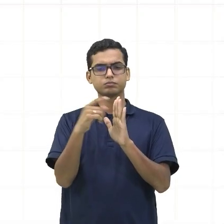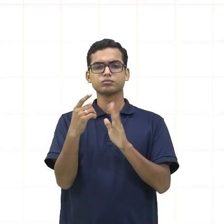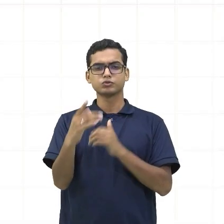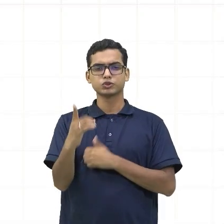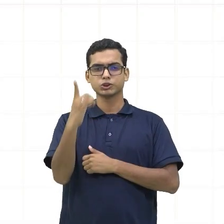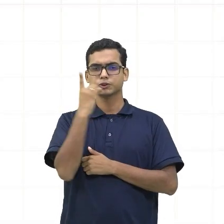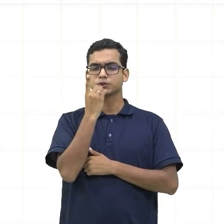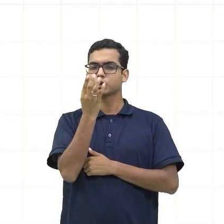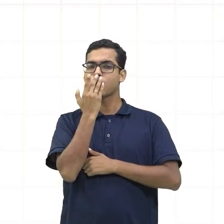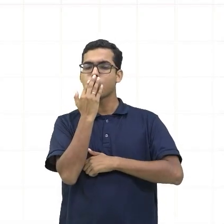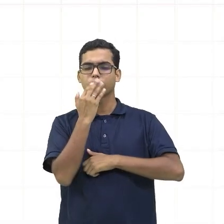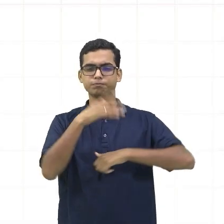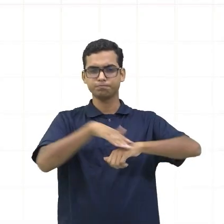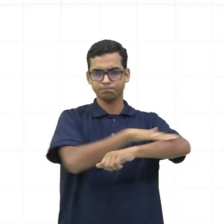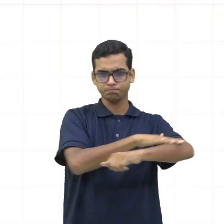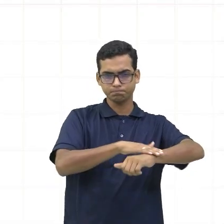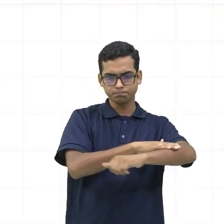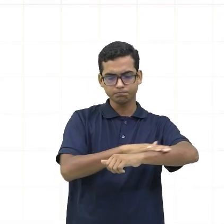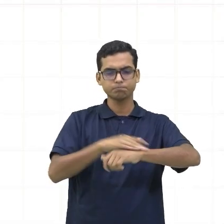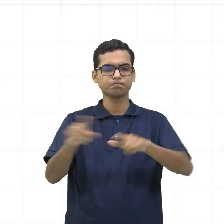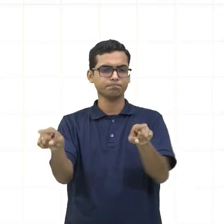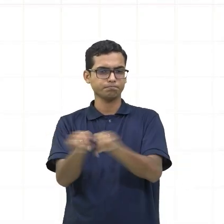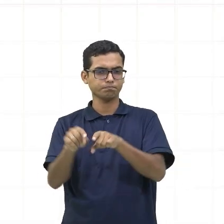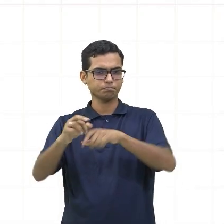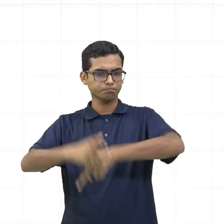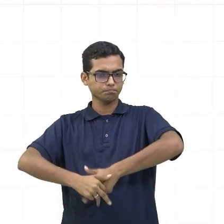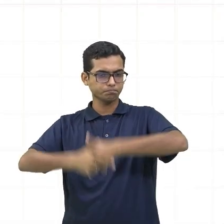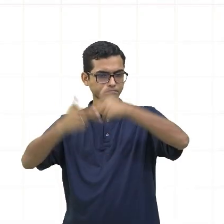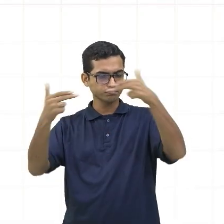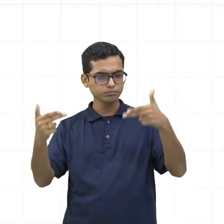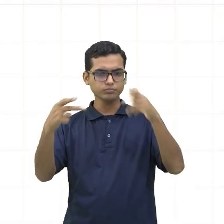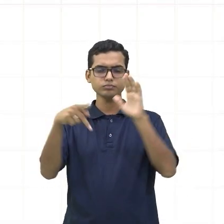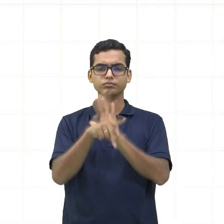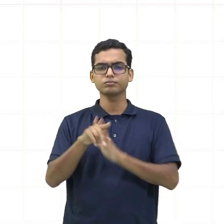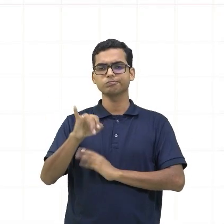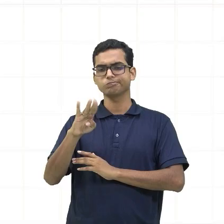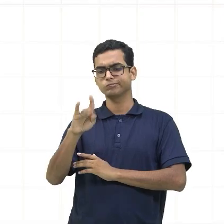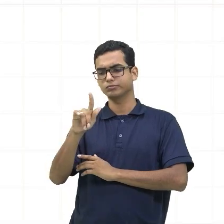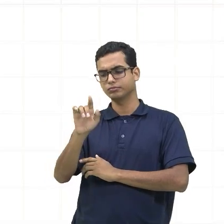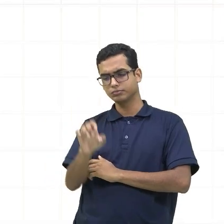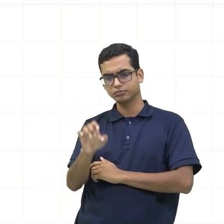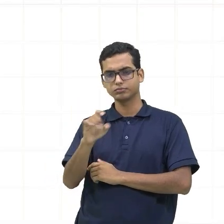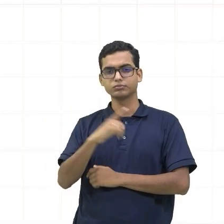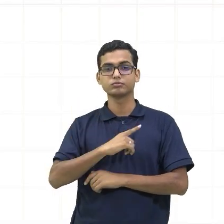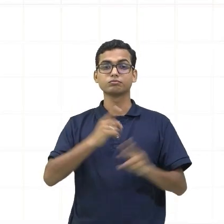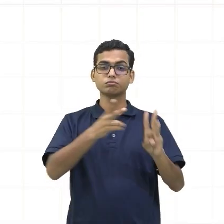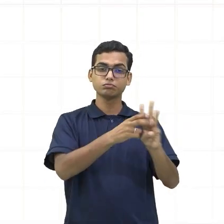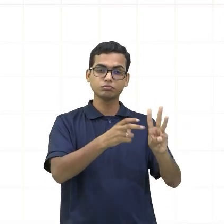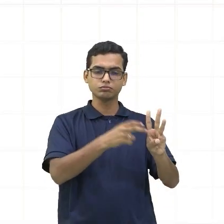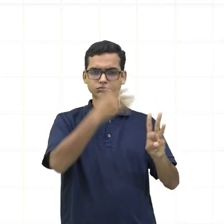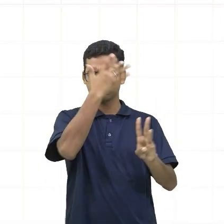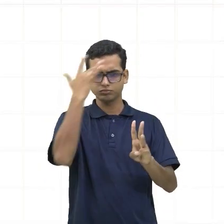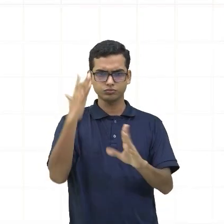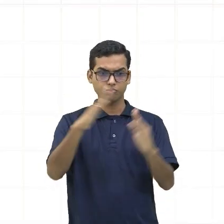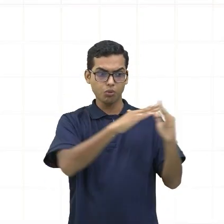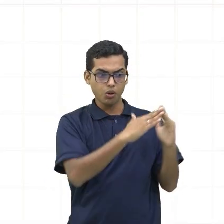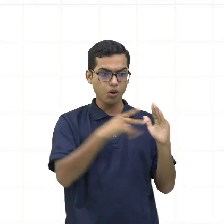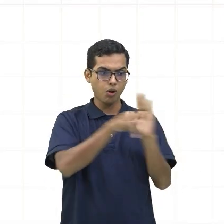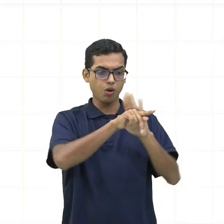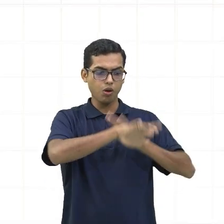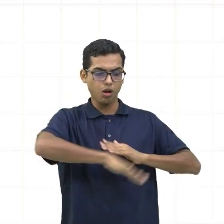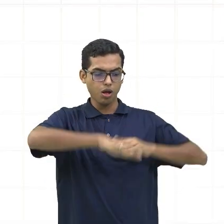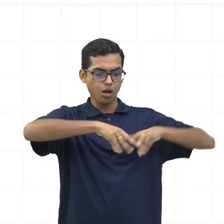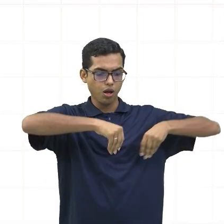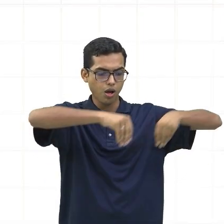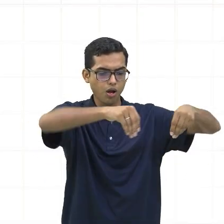raça, né, o IBGE ele definiu como indígena a pessoa que reside em localidades